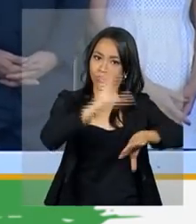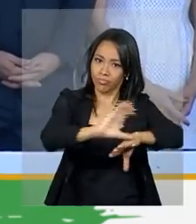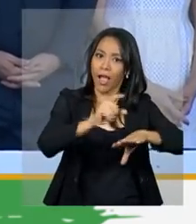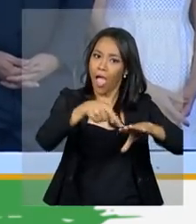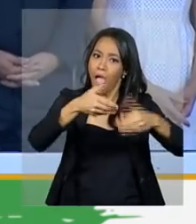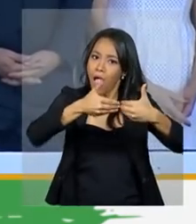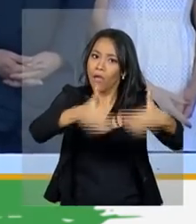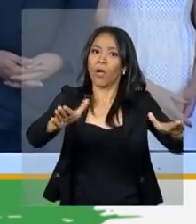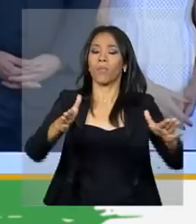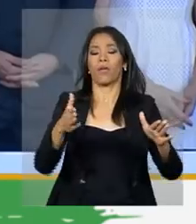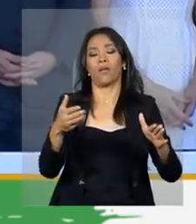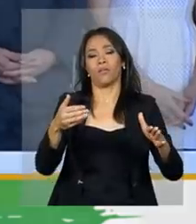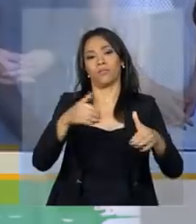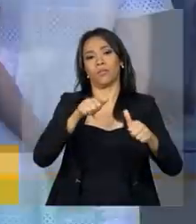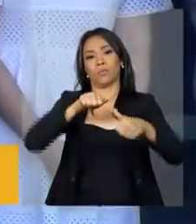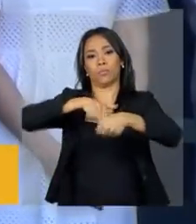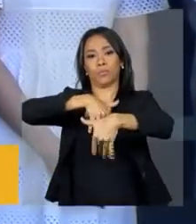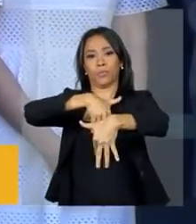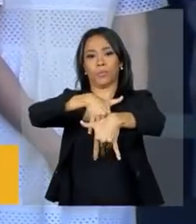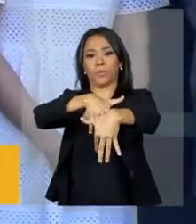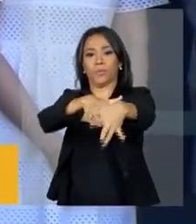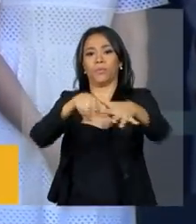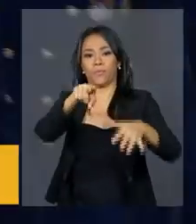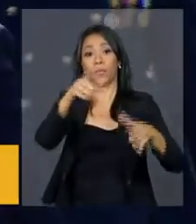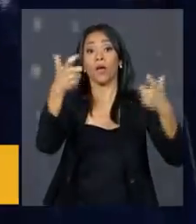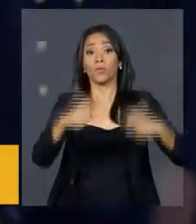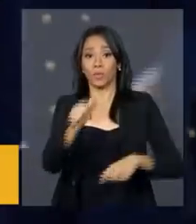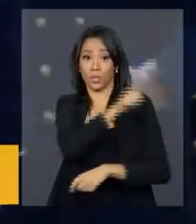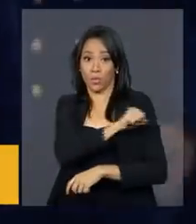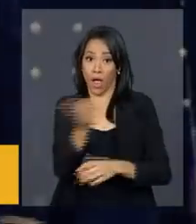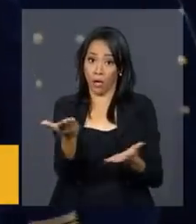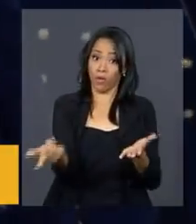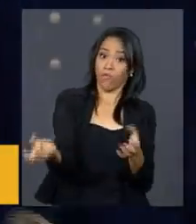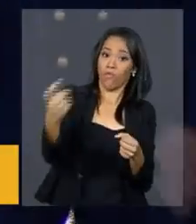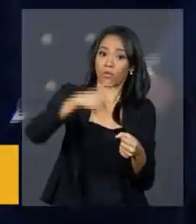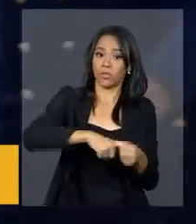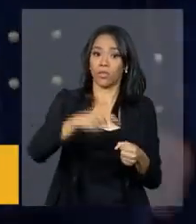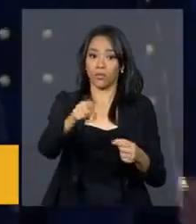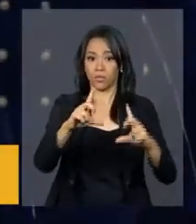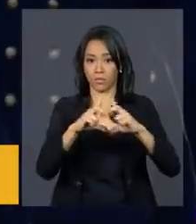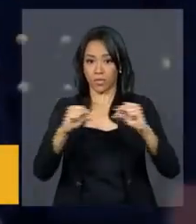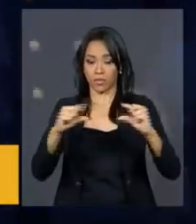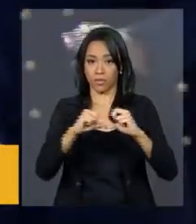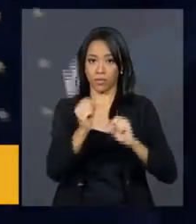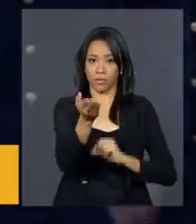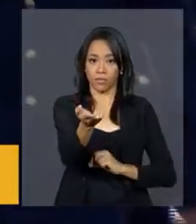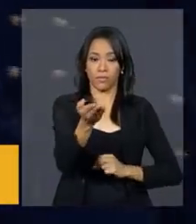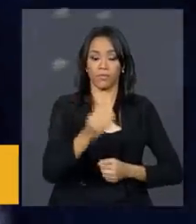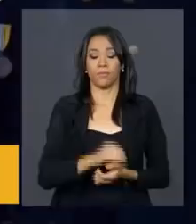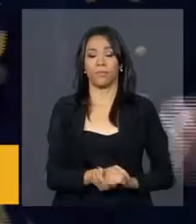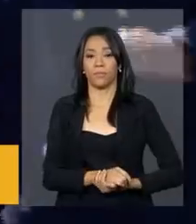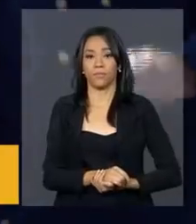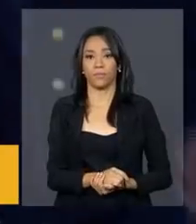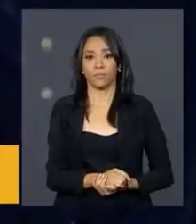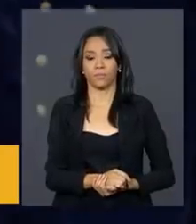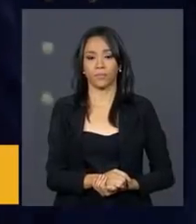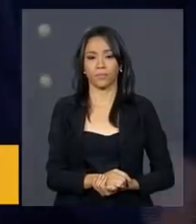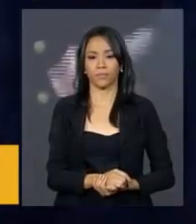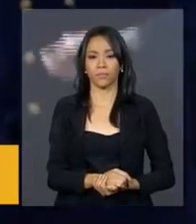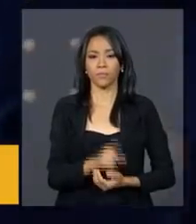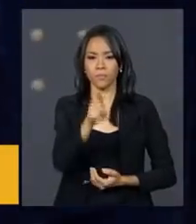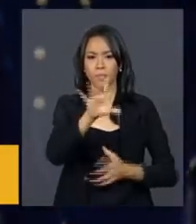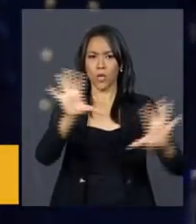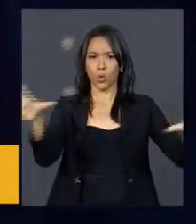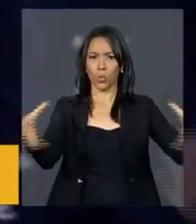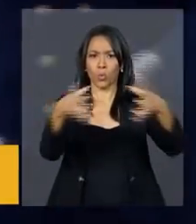Abrem o desfile, exatamente. Então, está dando largada lá no Rio de Janeiro. A gente volta aqui para Brasília. No 7 de setembro de 2016, com o